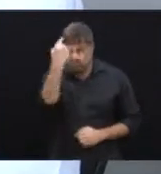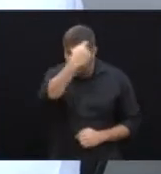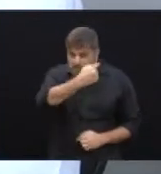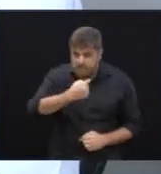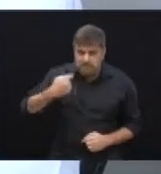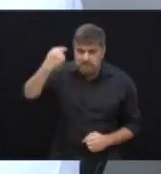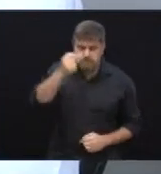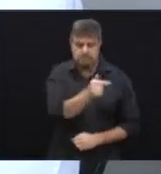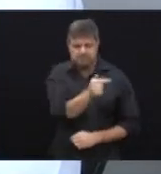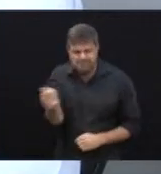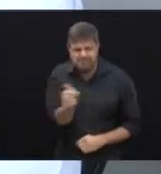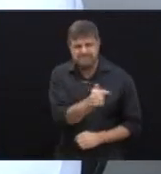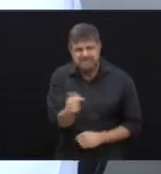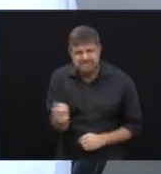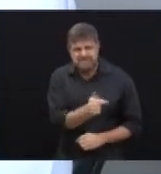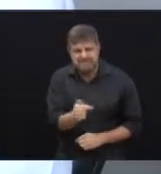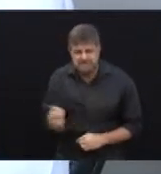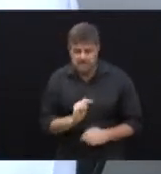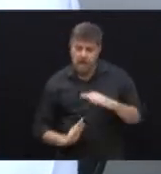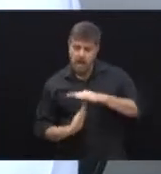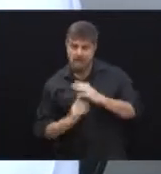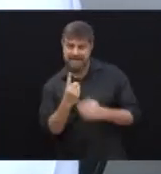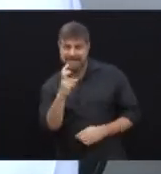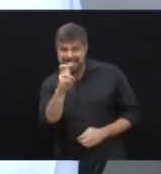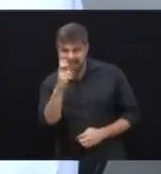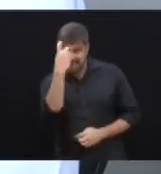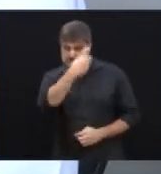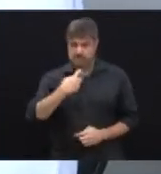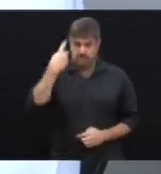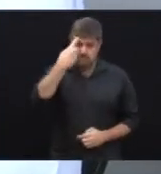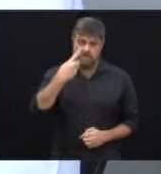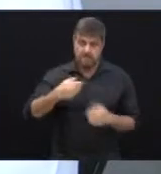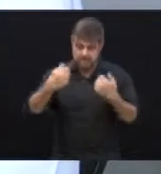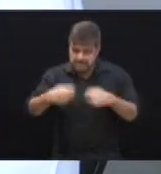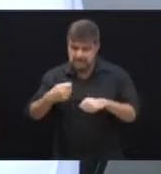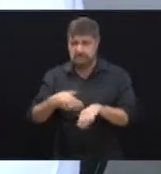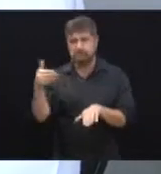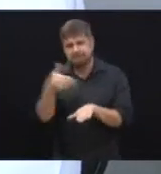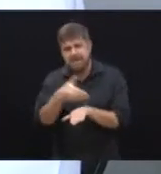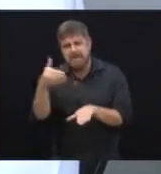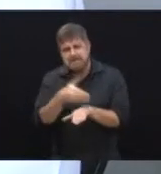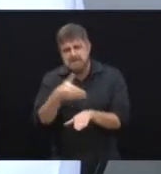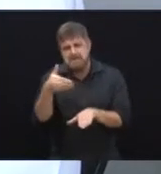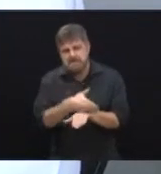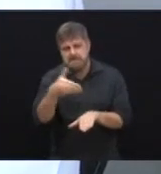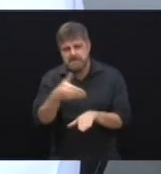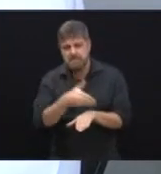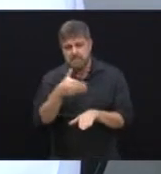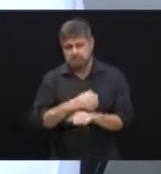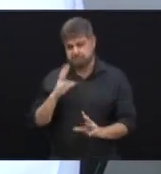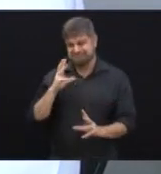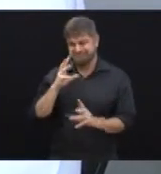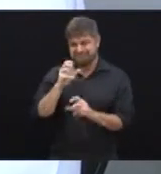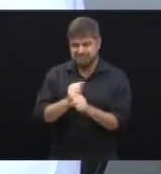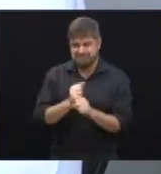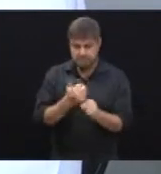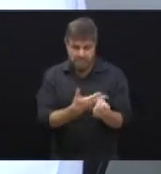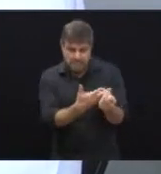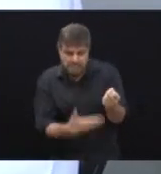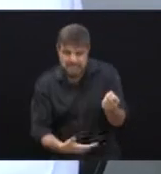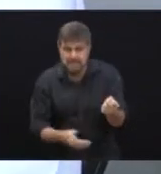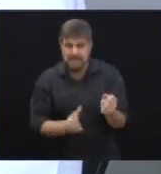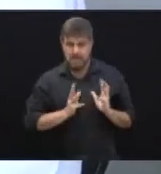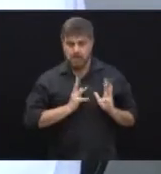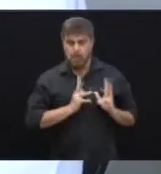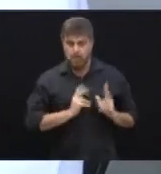12 horas por semana, de 12 a 15 horas. Então ela precisa fazer aquilo ali, em termos para filtrar o sangue